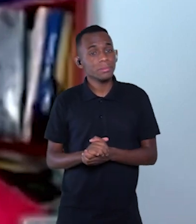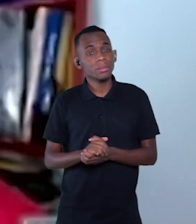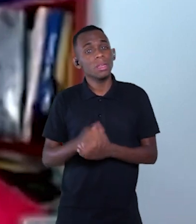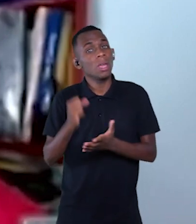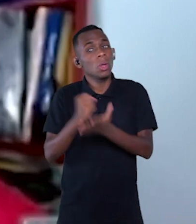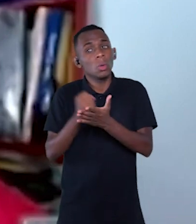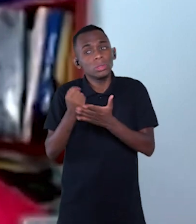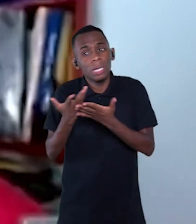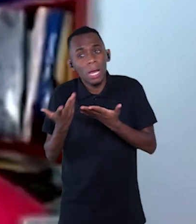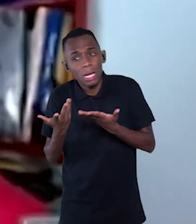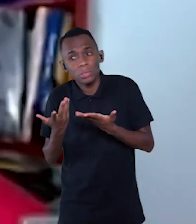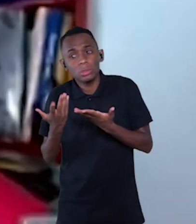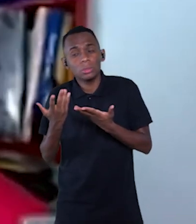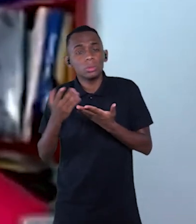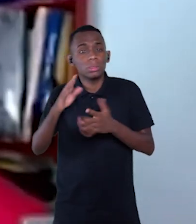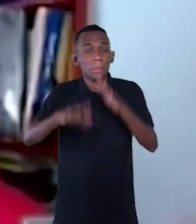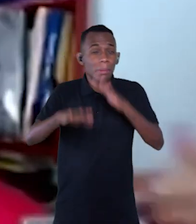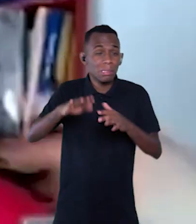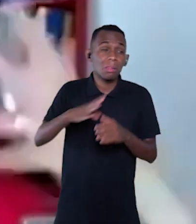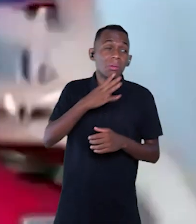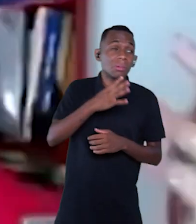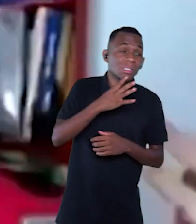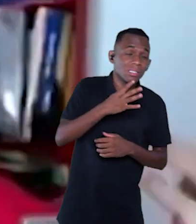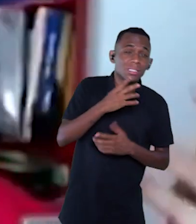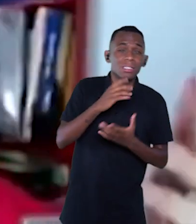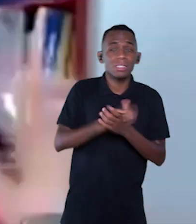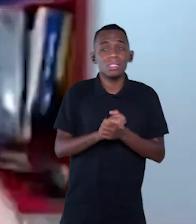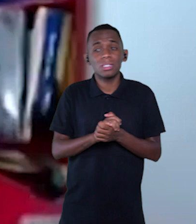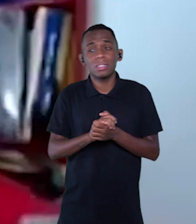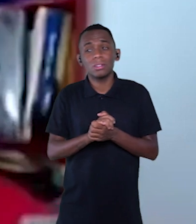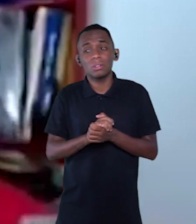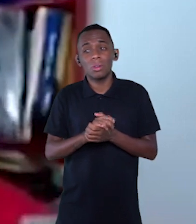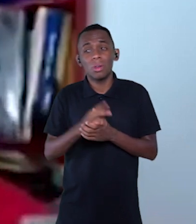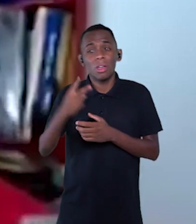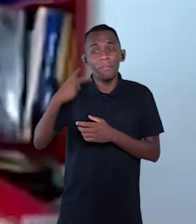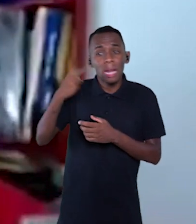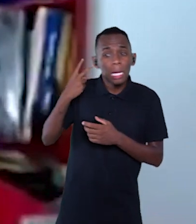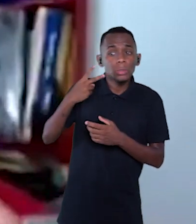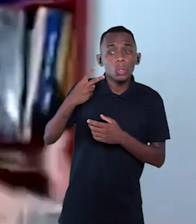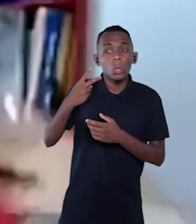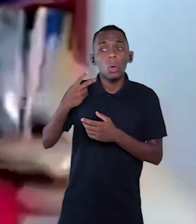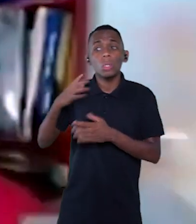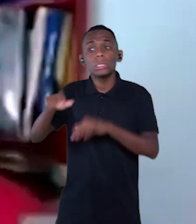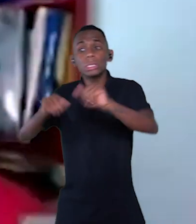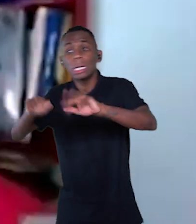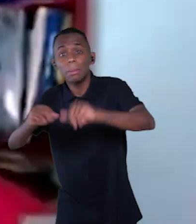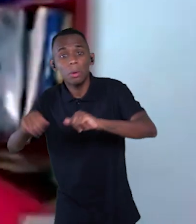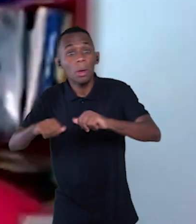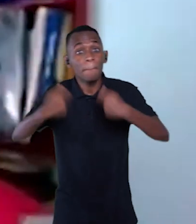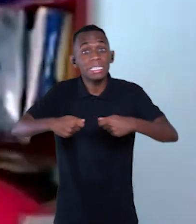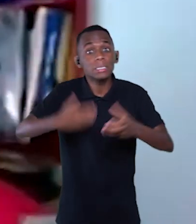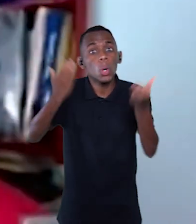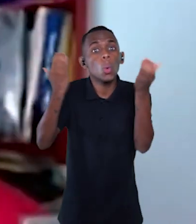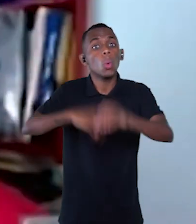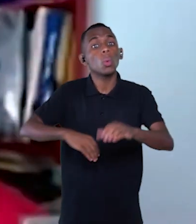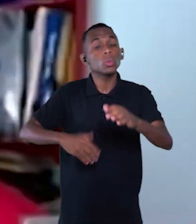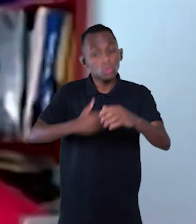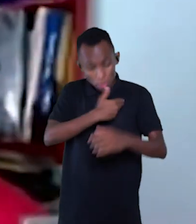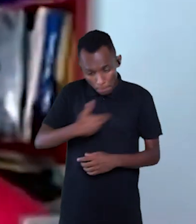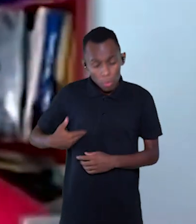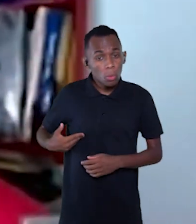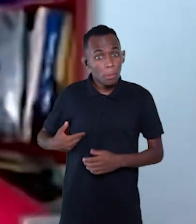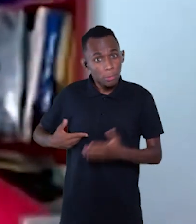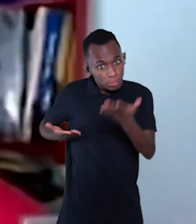de conhecidos que trabalham, o vereador que indicou fulano. Não, isso precisa ser concurso público, porque o